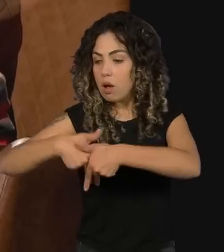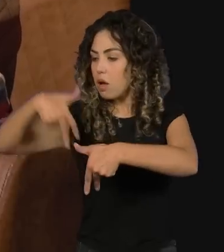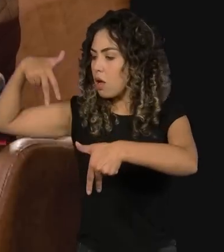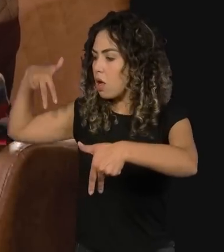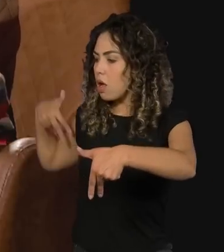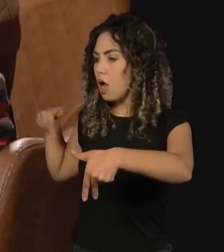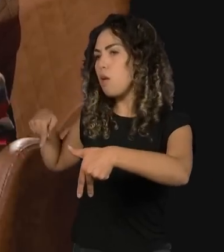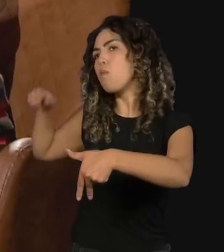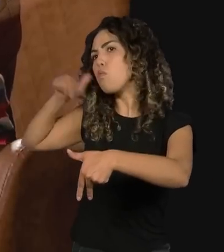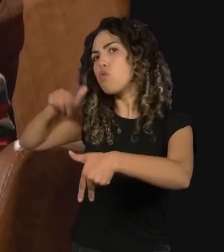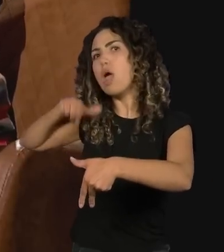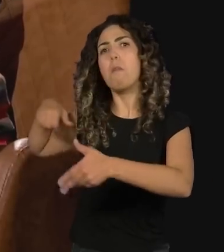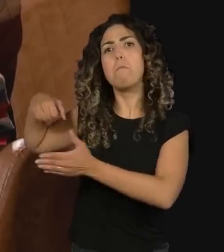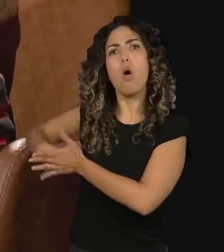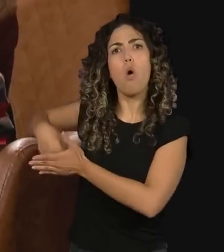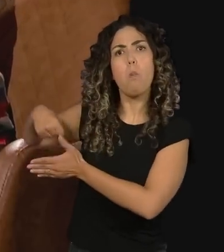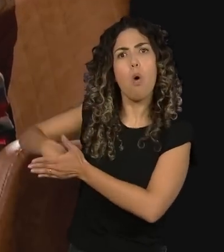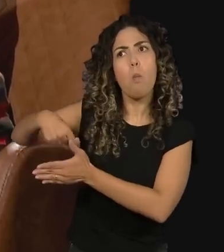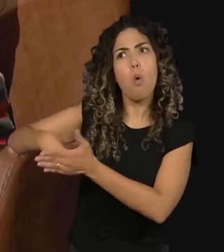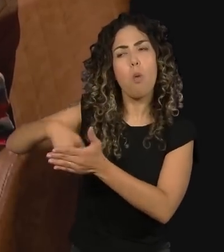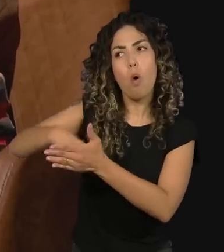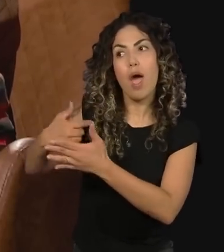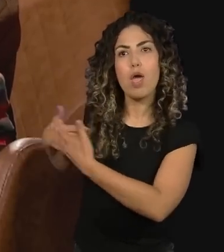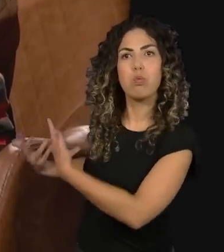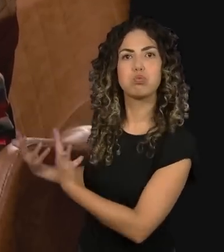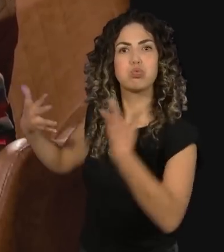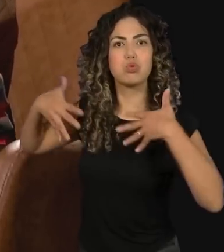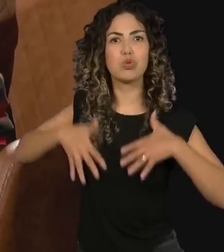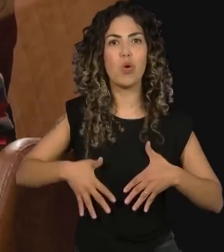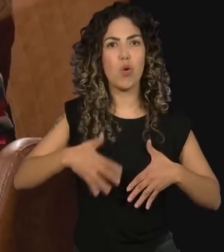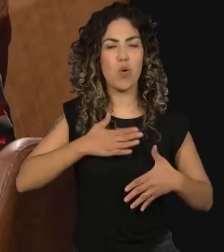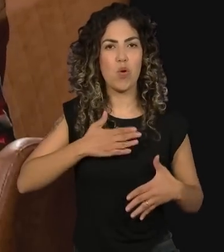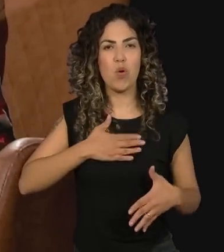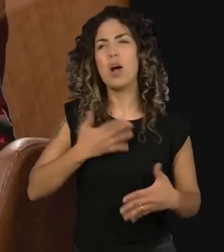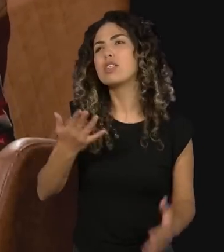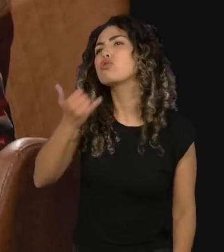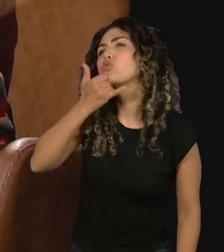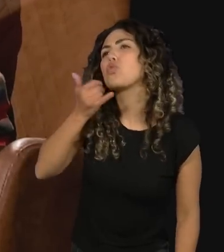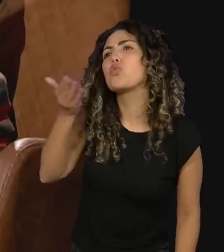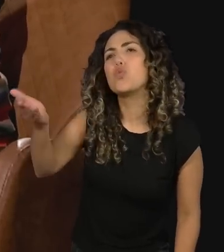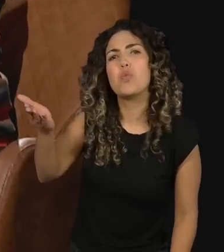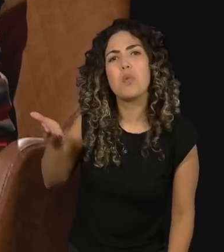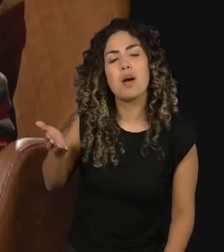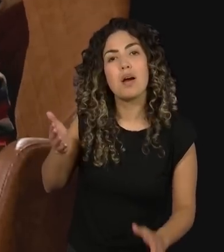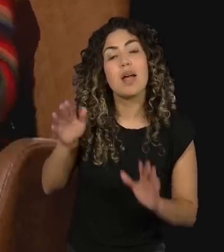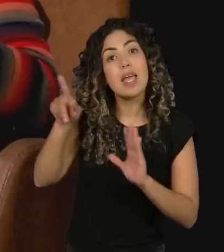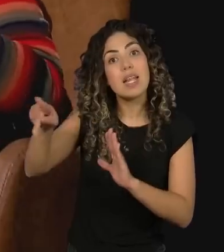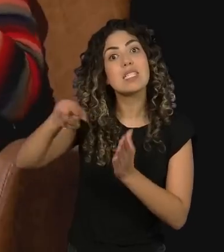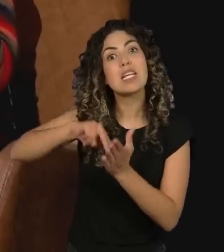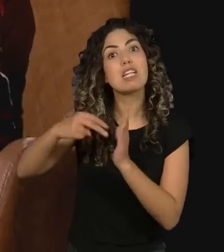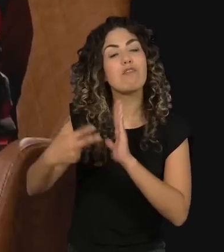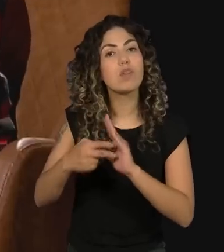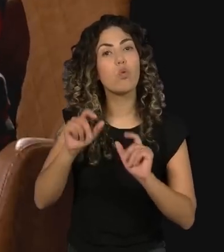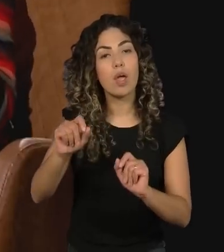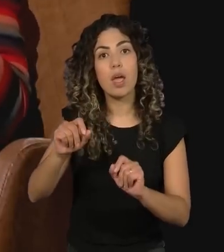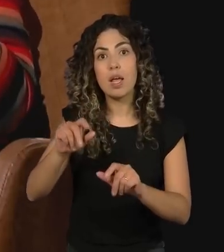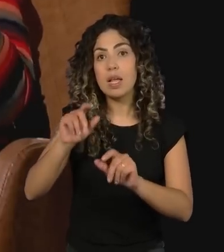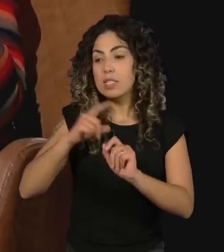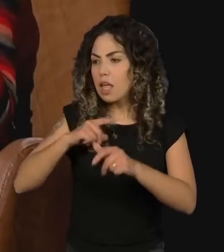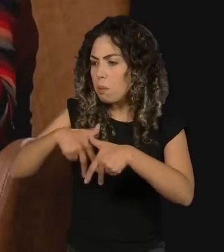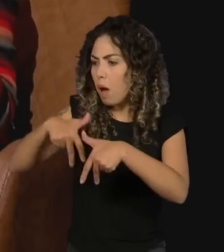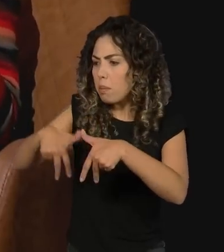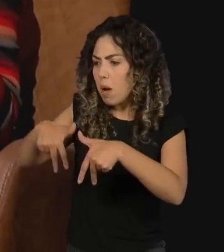dos encontros. Desculpa, Domingos, se eu não estou falando ipsis literis, mas ele quis dizer que ele era o somatório de todos